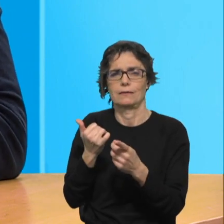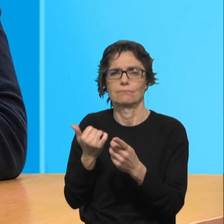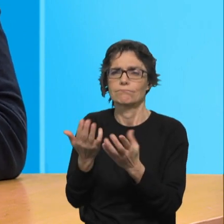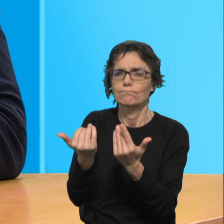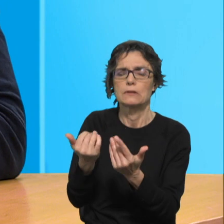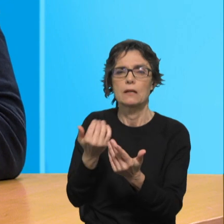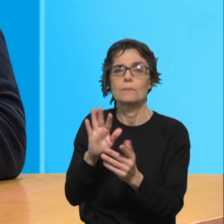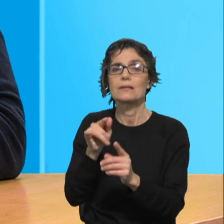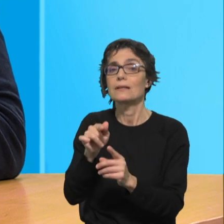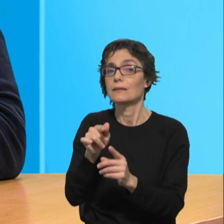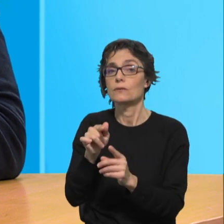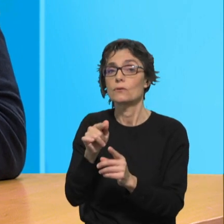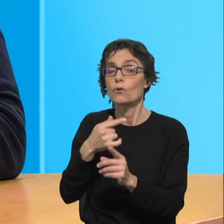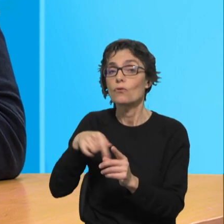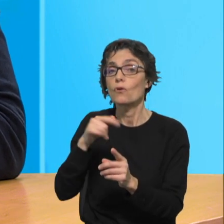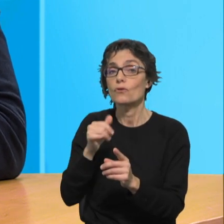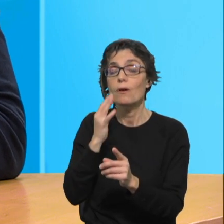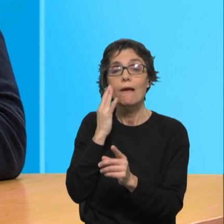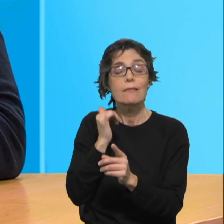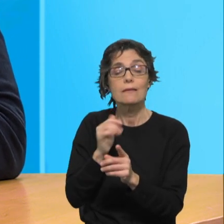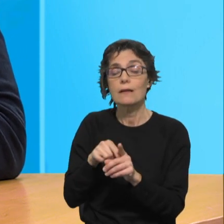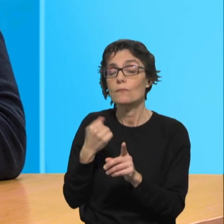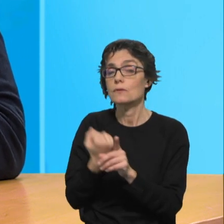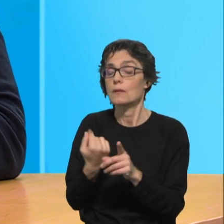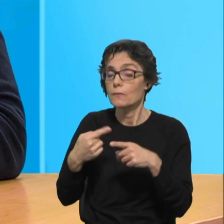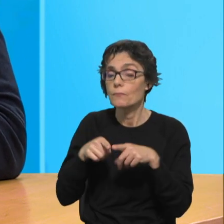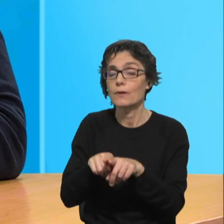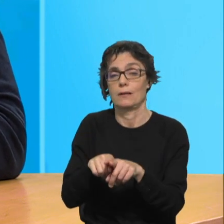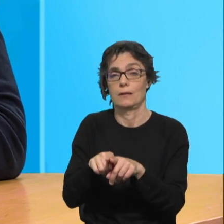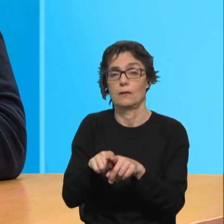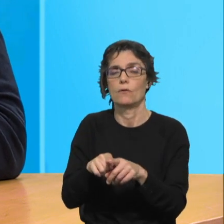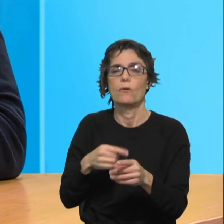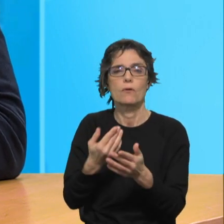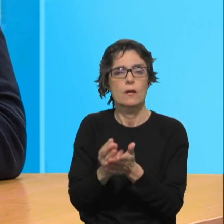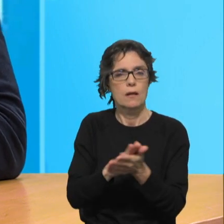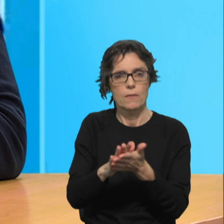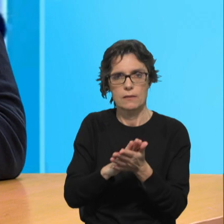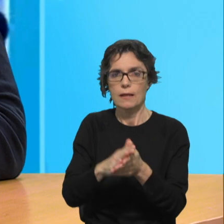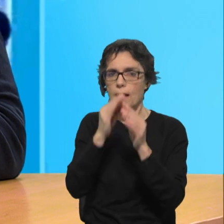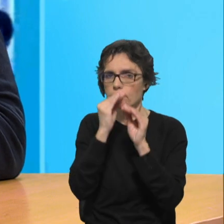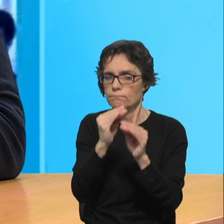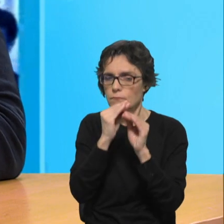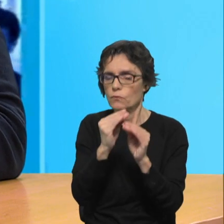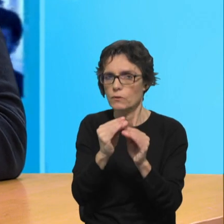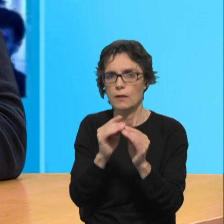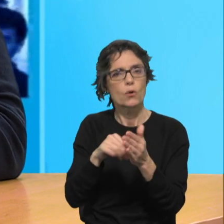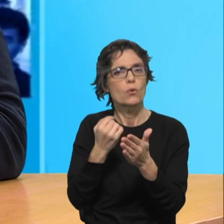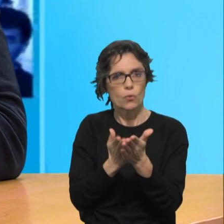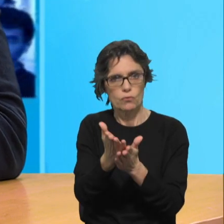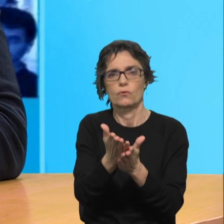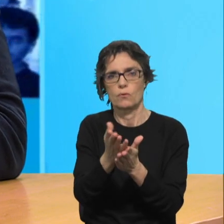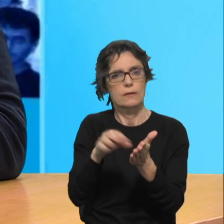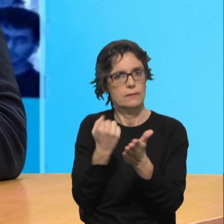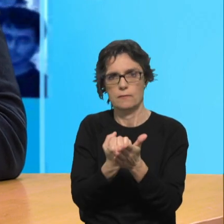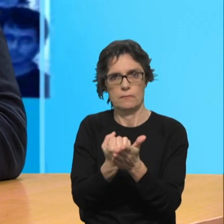escura, dá uma impressão que na maior parte dos casos não se escura o que é fundamental e essencial, que é a preparação dos alunos. No meu caso...